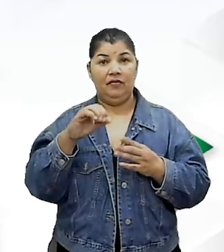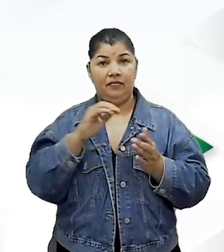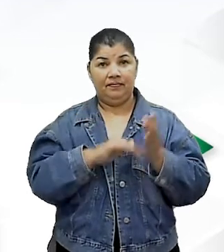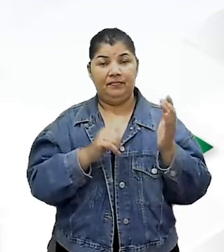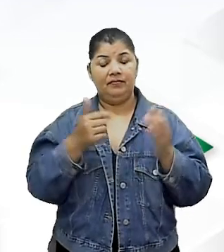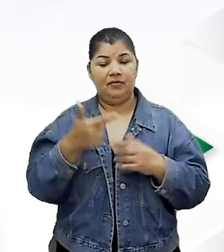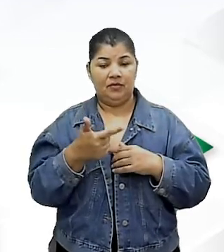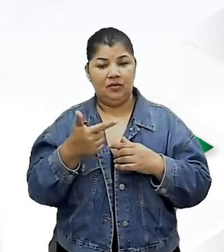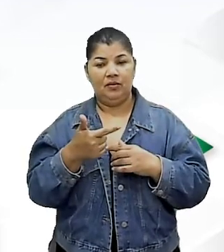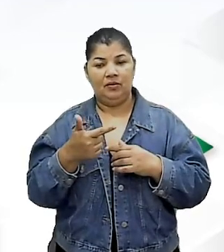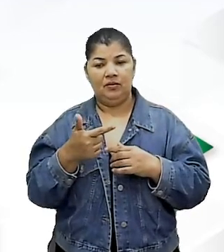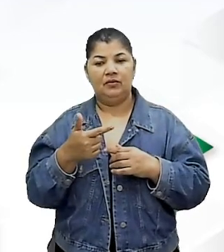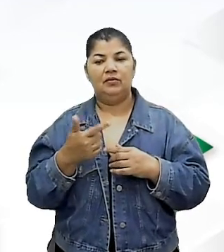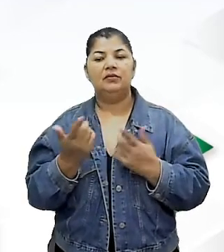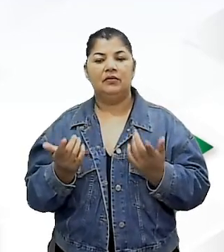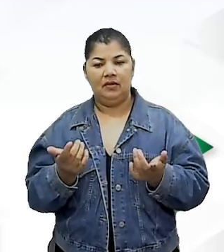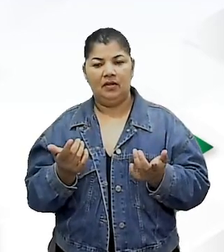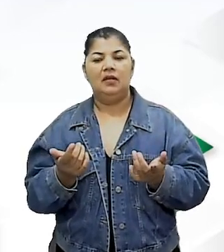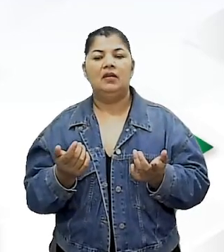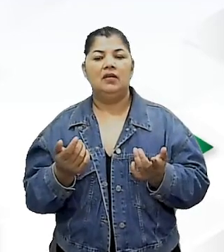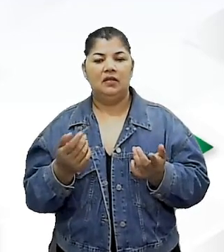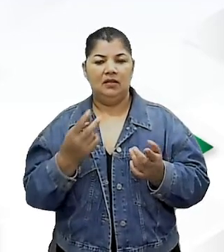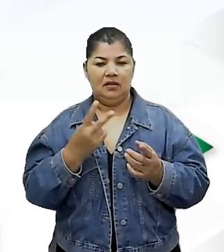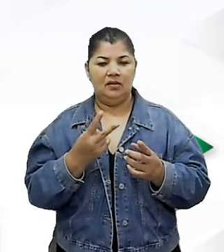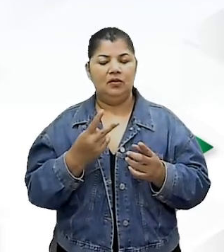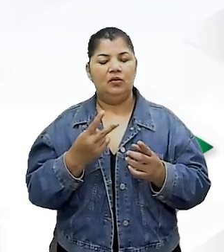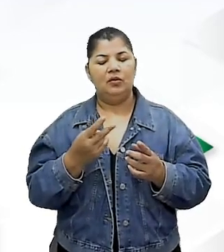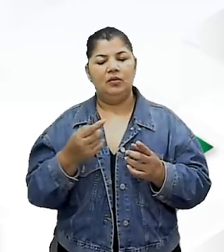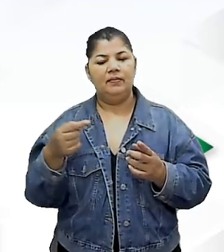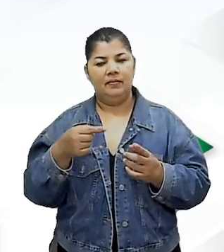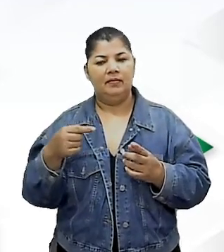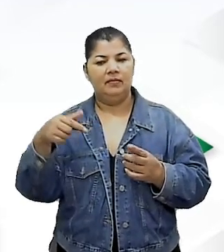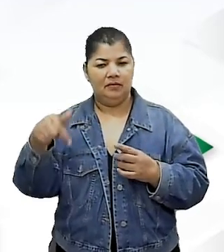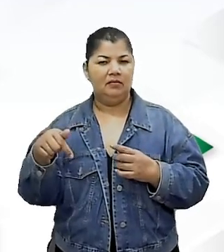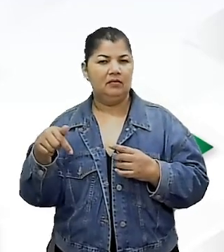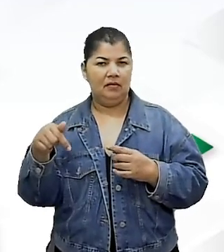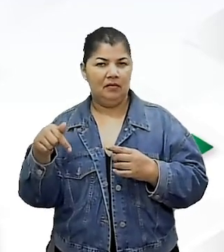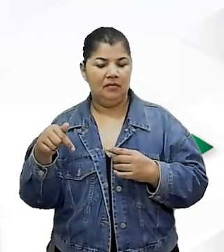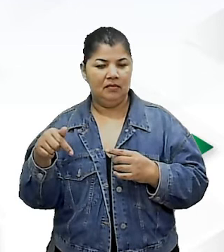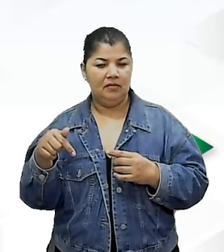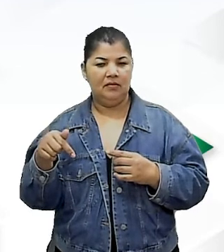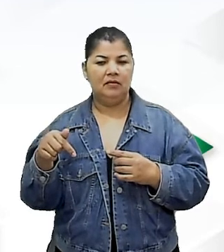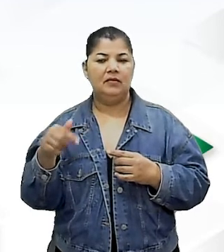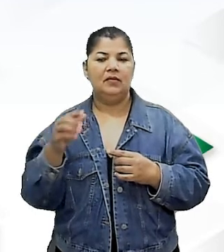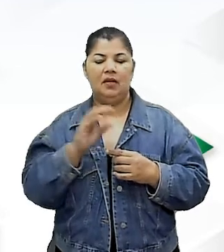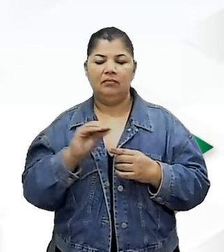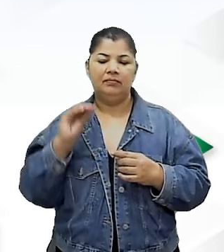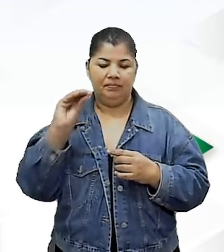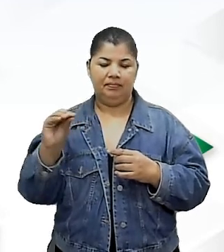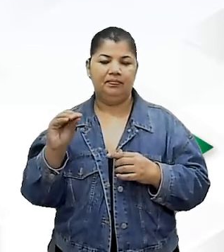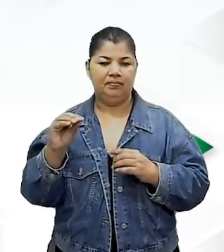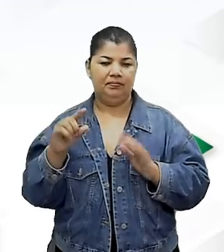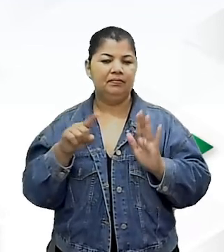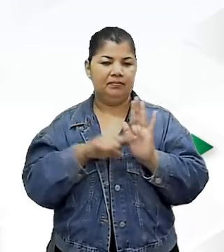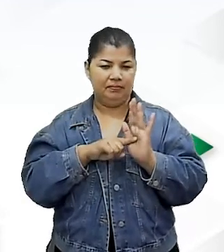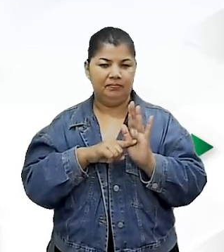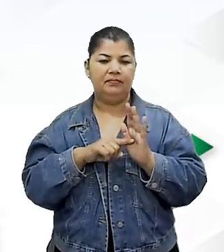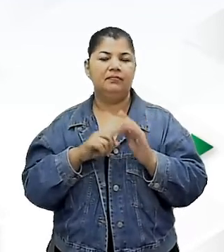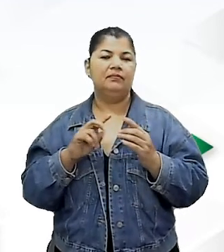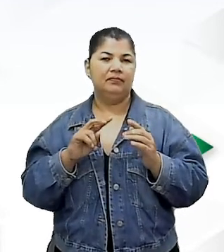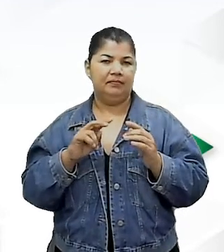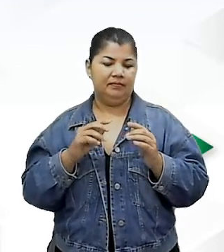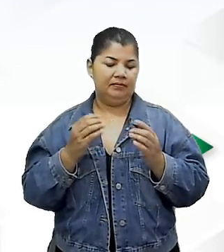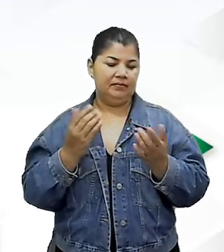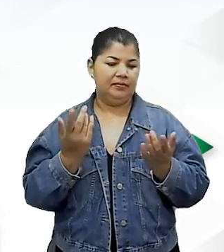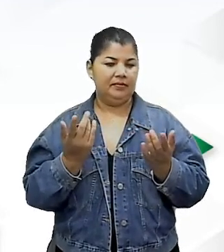ficar com 2 menos 7, né? Não esquece disso, por favor. Dá-se o sinal do maior e subtrai as quantidades. 9